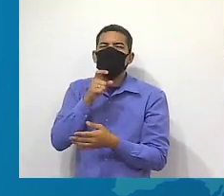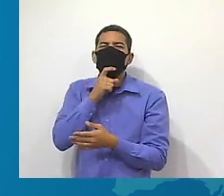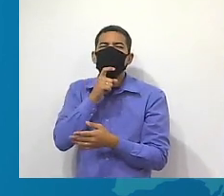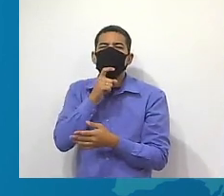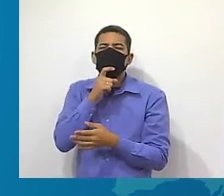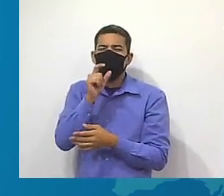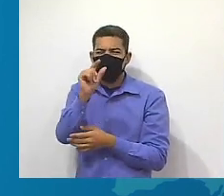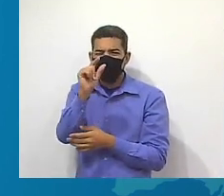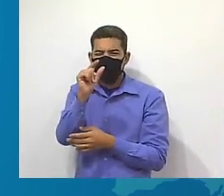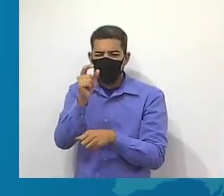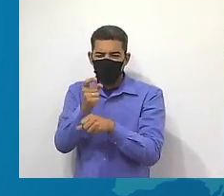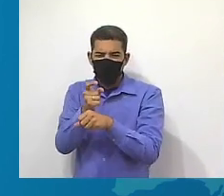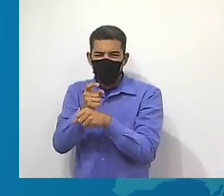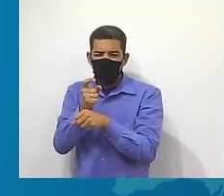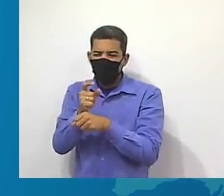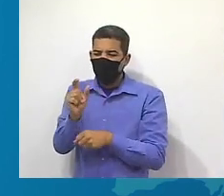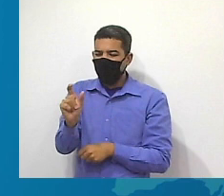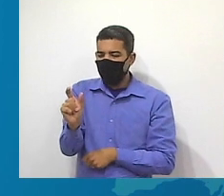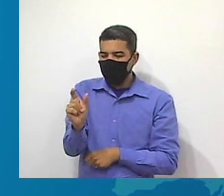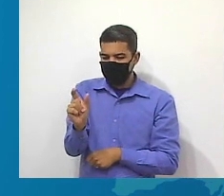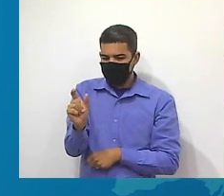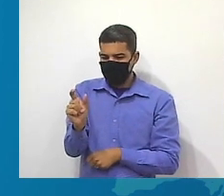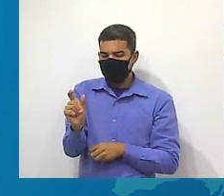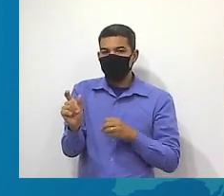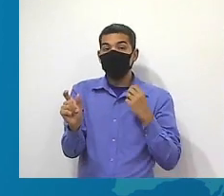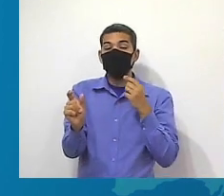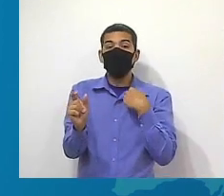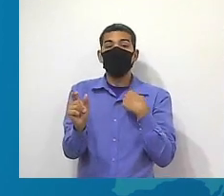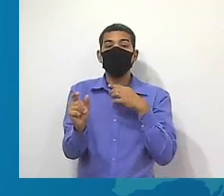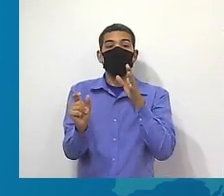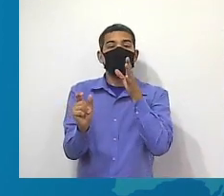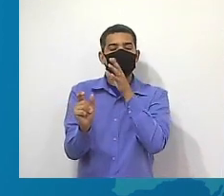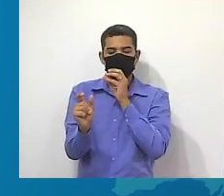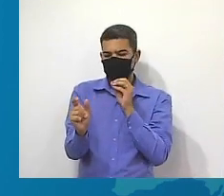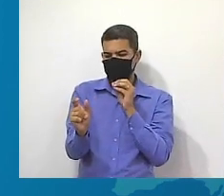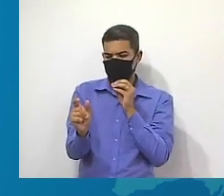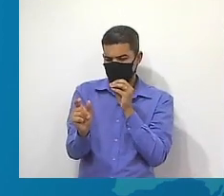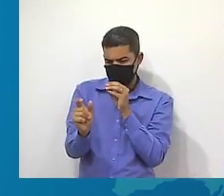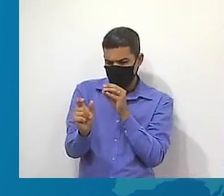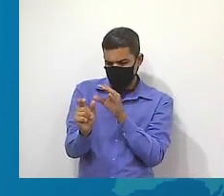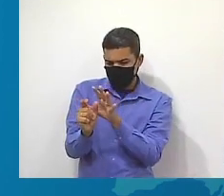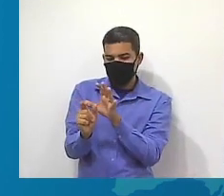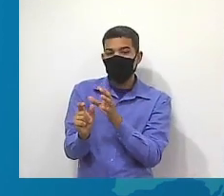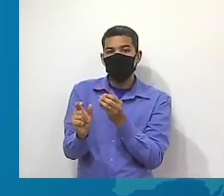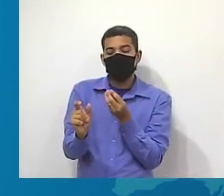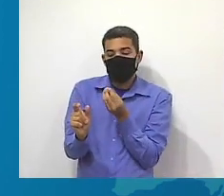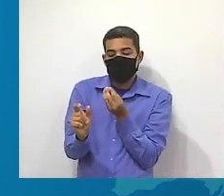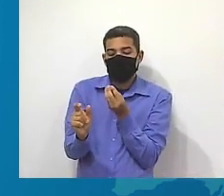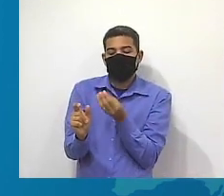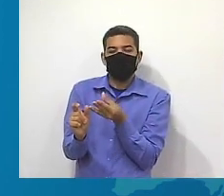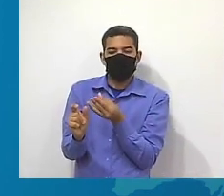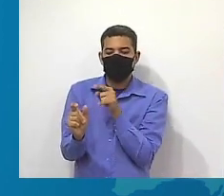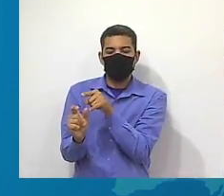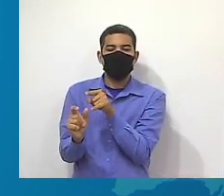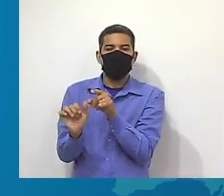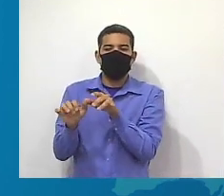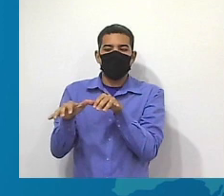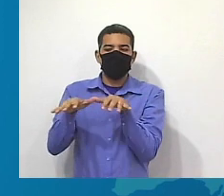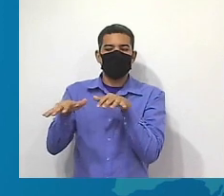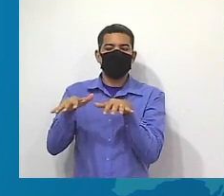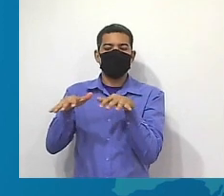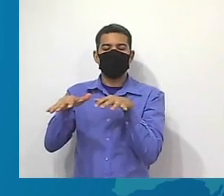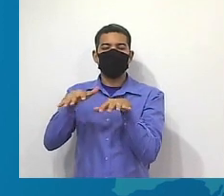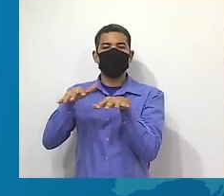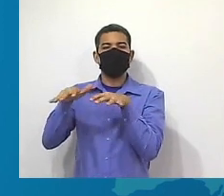bloquinho de gelo, água sólida, o fornecimento do calor acrescenta energia cinética a essas moléculas de